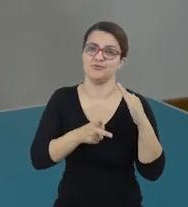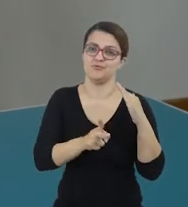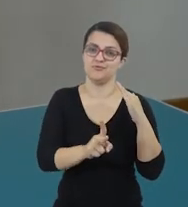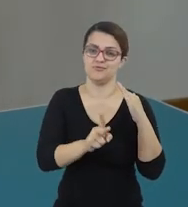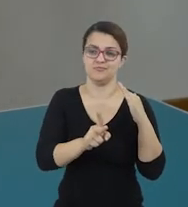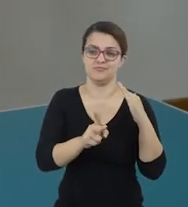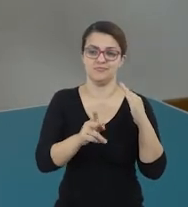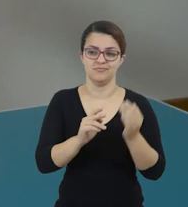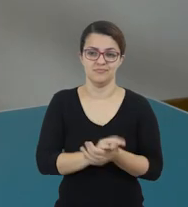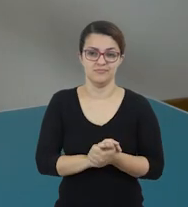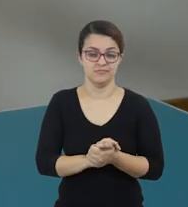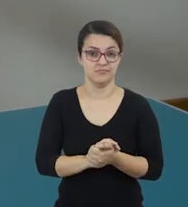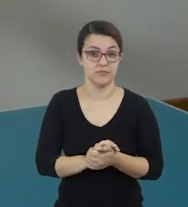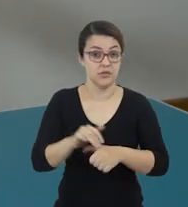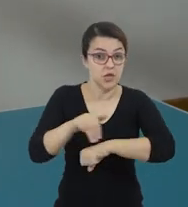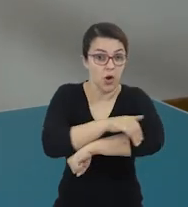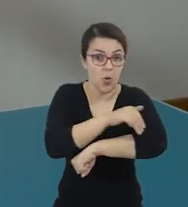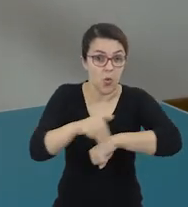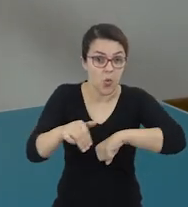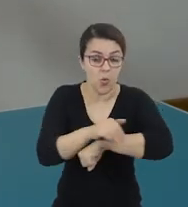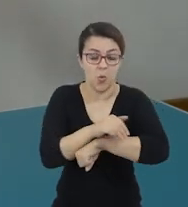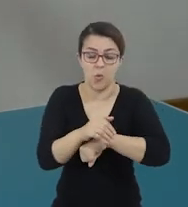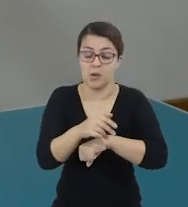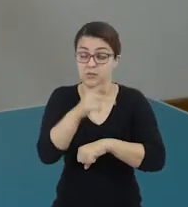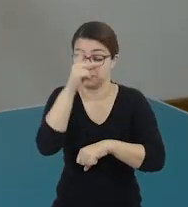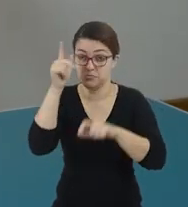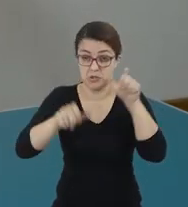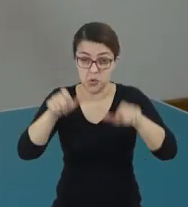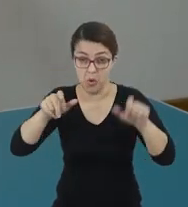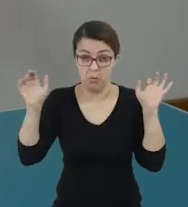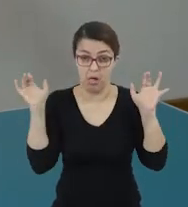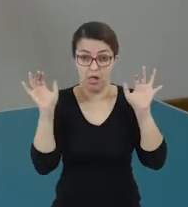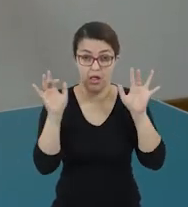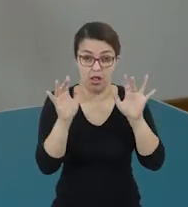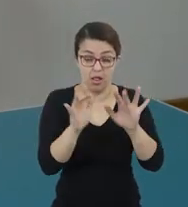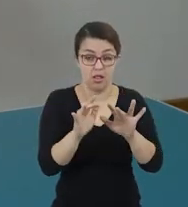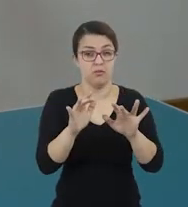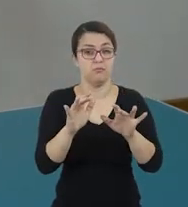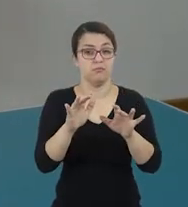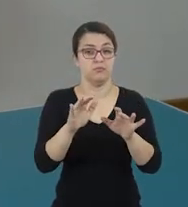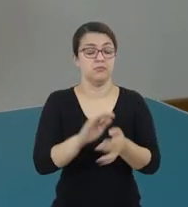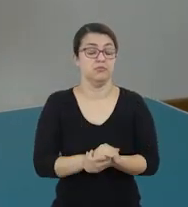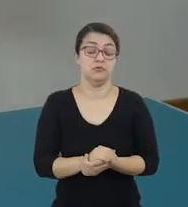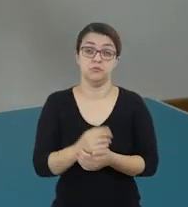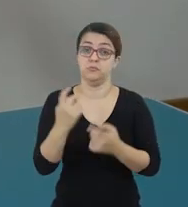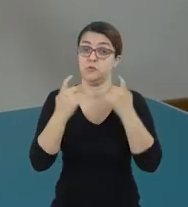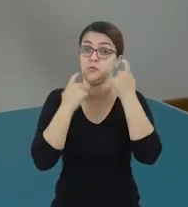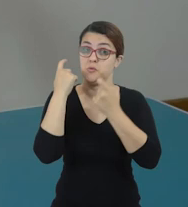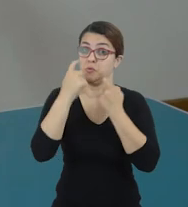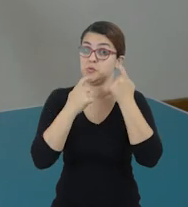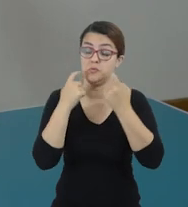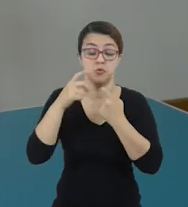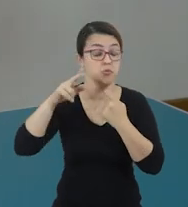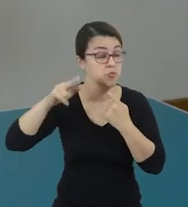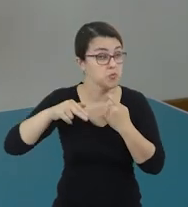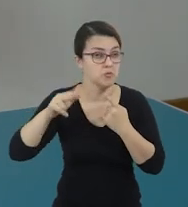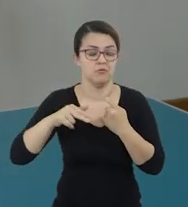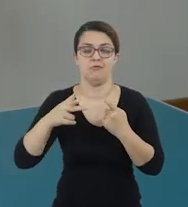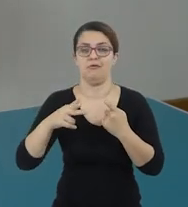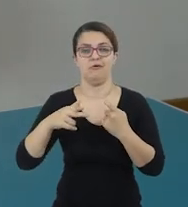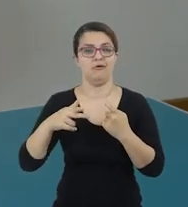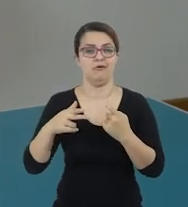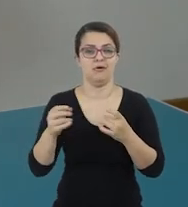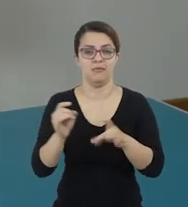acabou, né? A cada vez nós estamos vendo mais pessoas na rua e isso nos preocupa muito. Dessa forma, a quarentena nunca vai acabar. Então